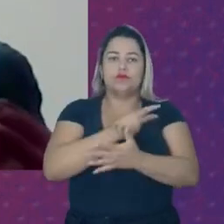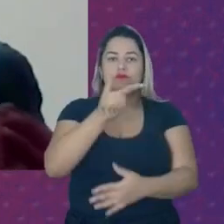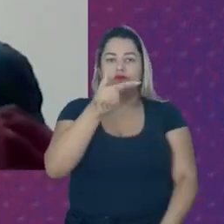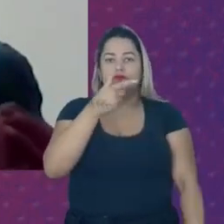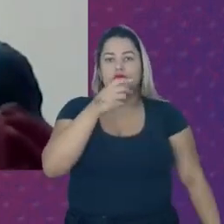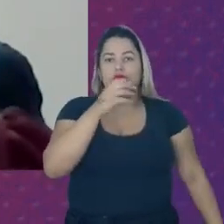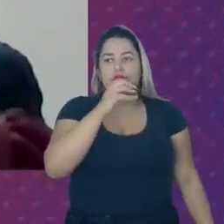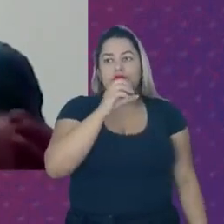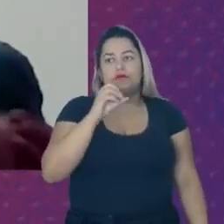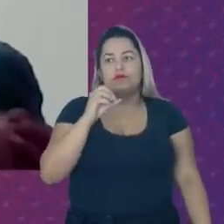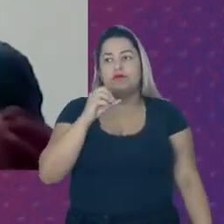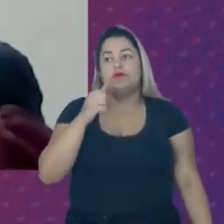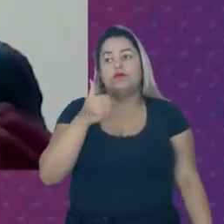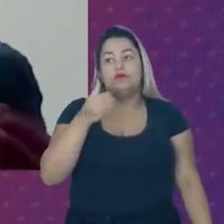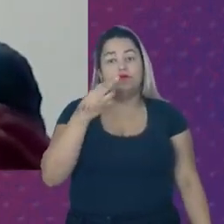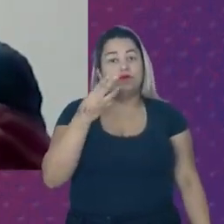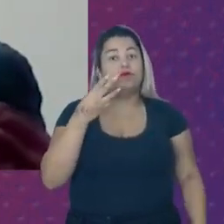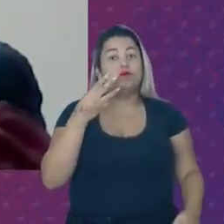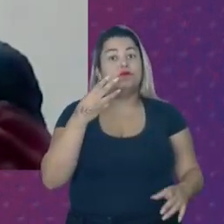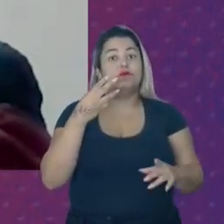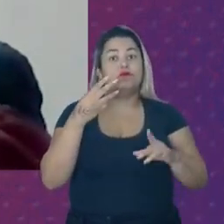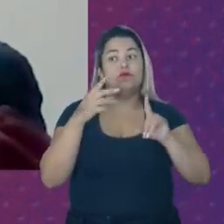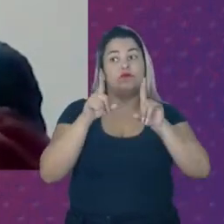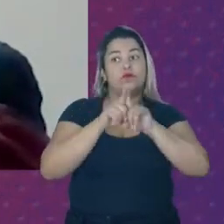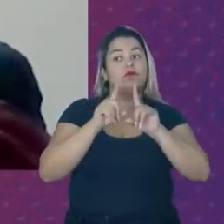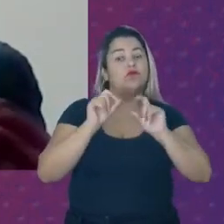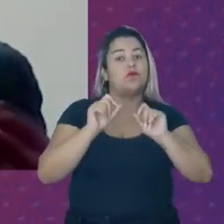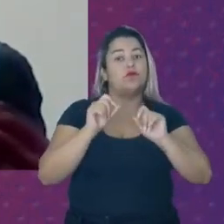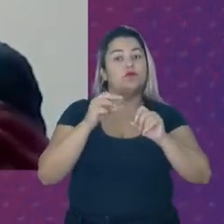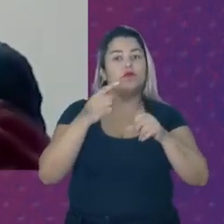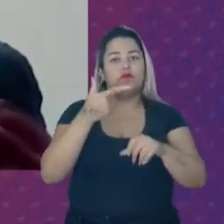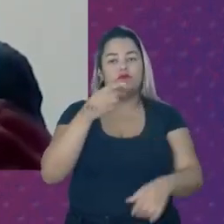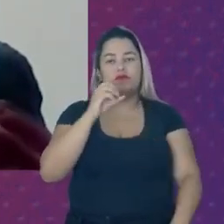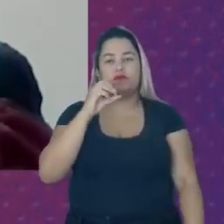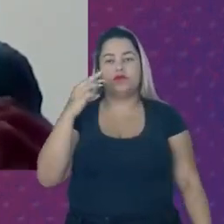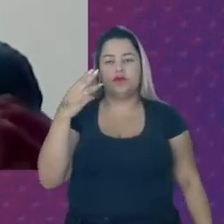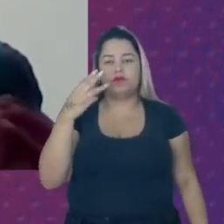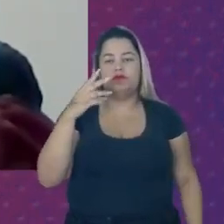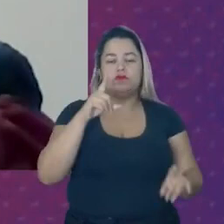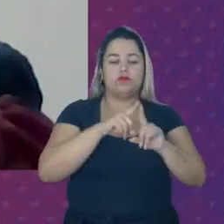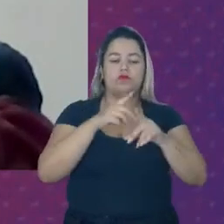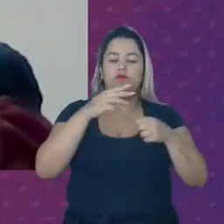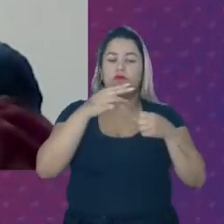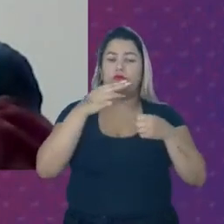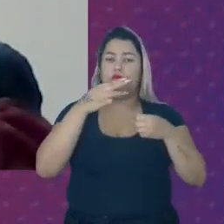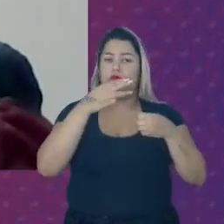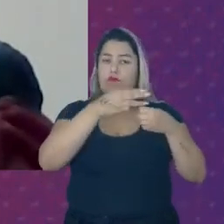que traz também outras novidades e que os municípios estão, nesse momento,